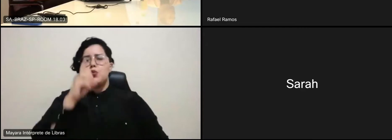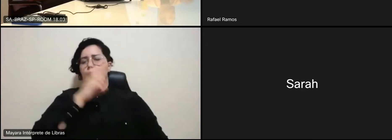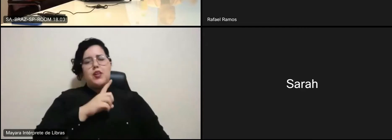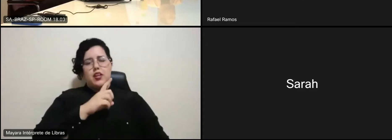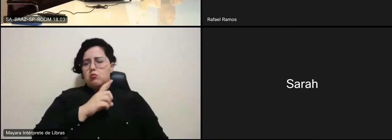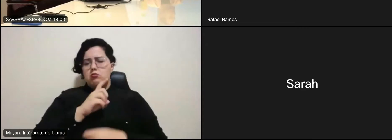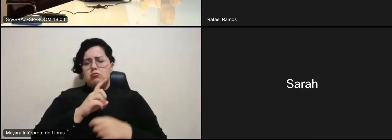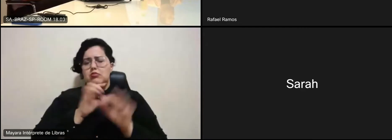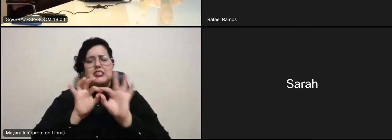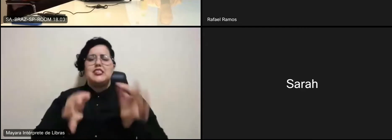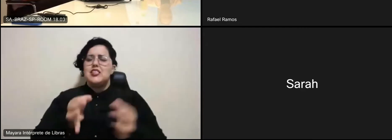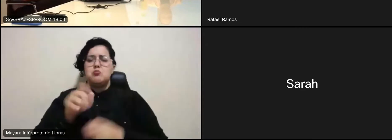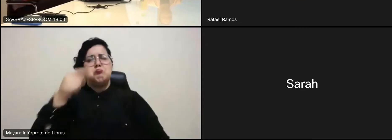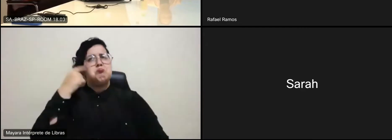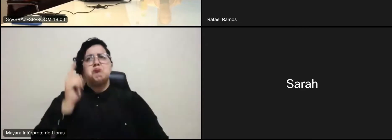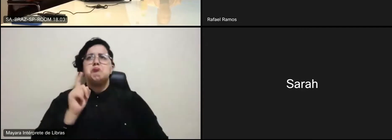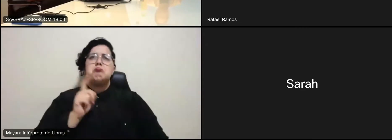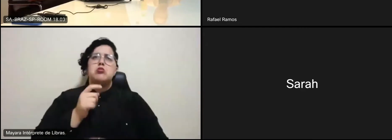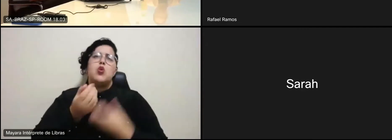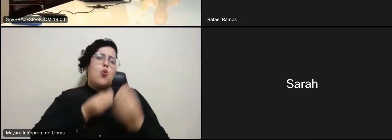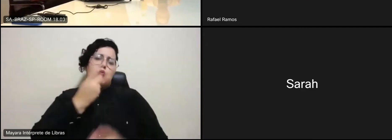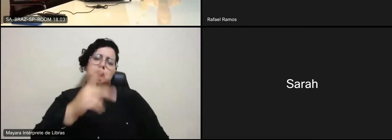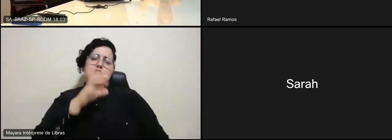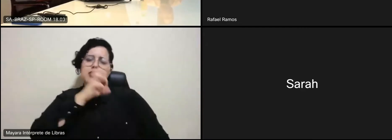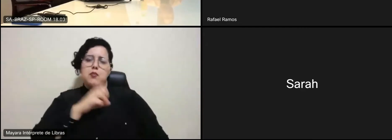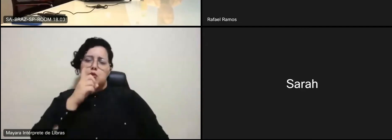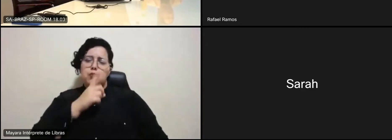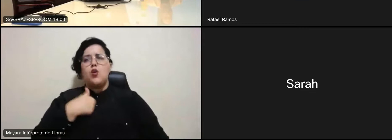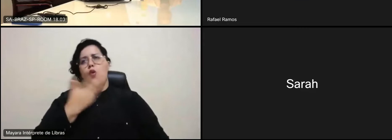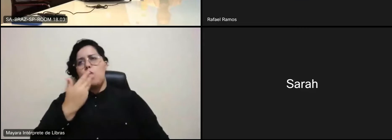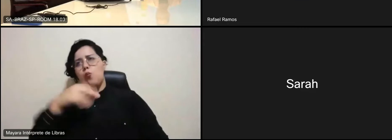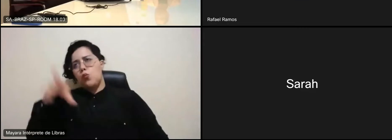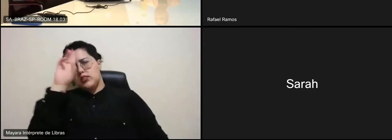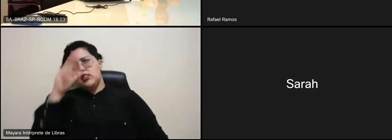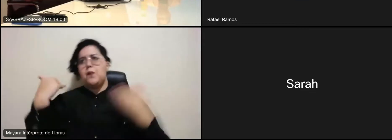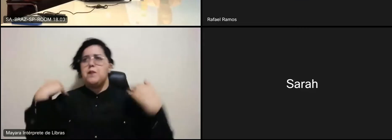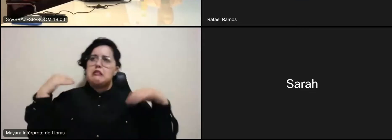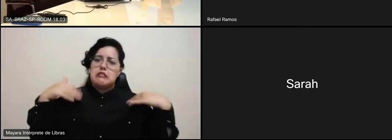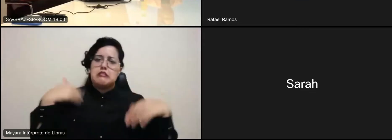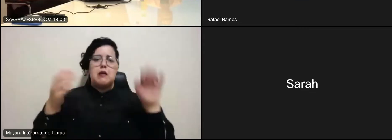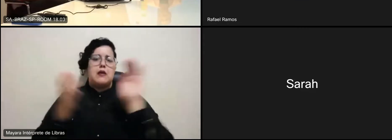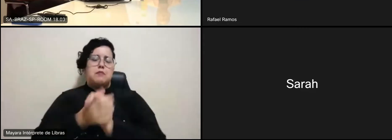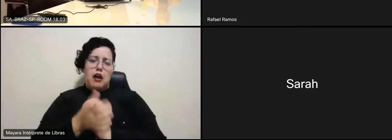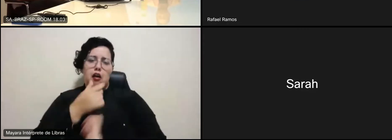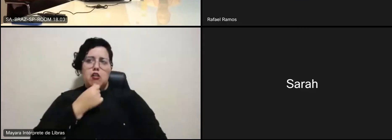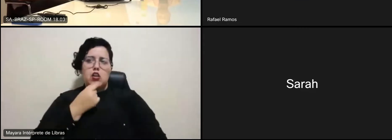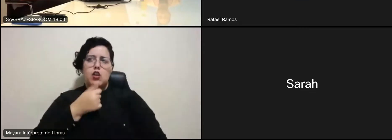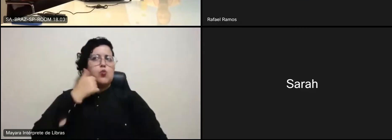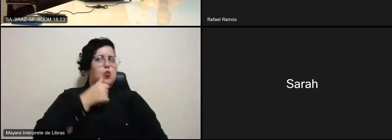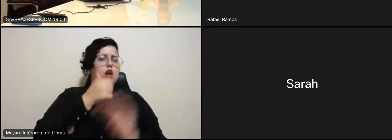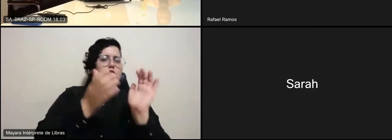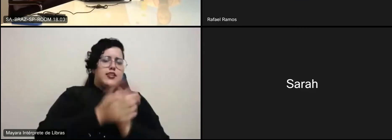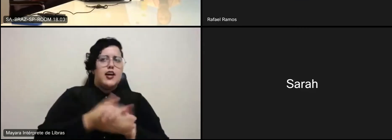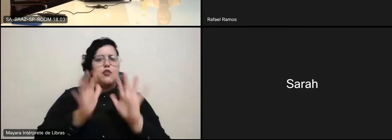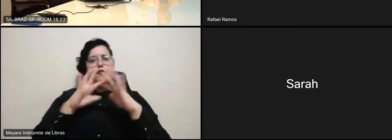simples que você nem pensa, né, em dizer: ah, eu fui almoçar, eu fiz tal coisa com meu marido, ou com a minha esposa, com os meus